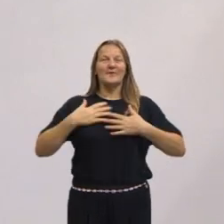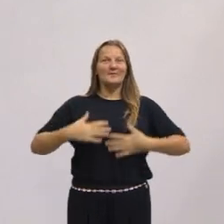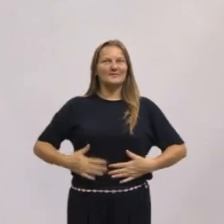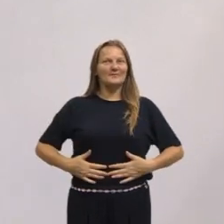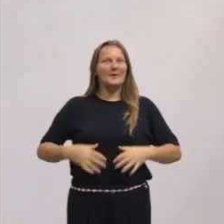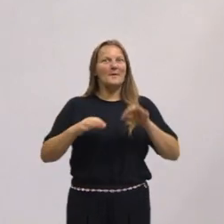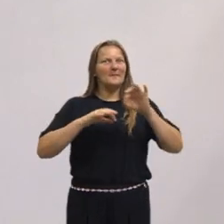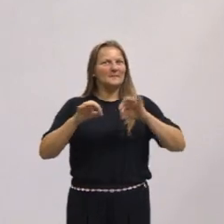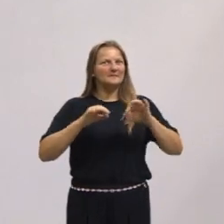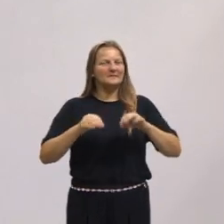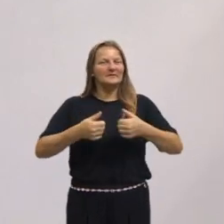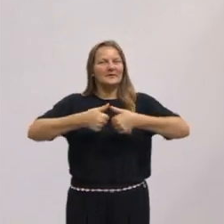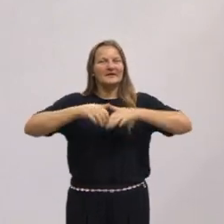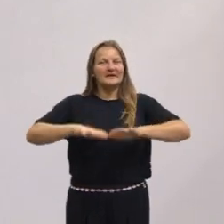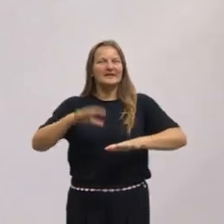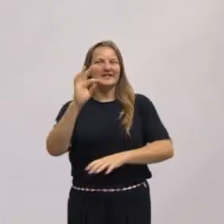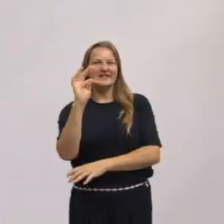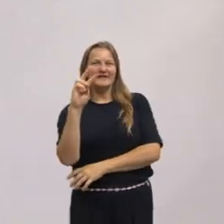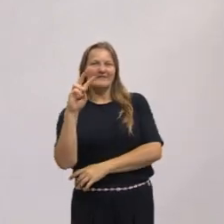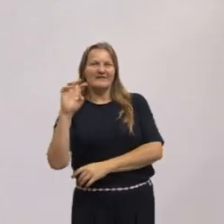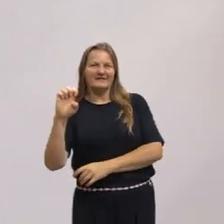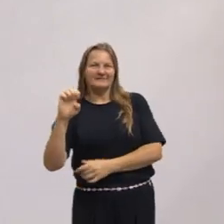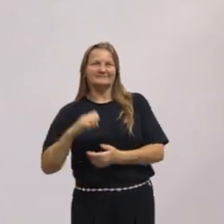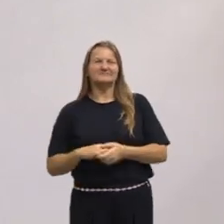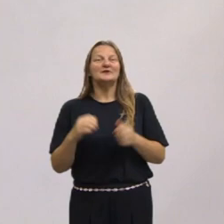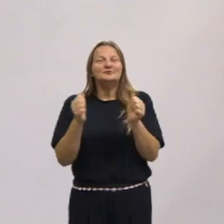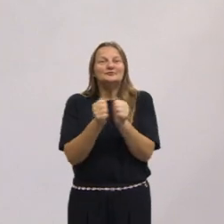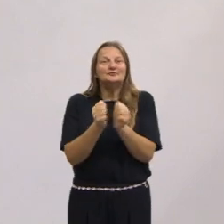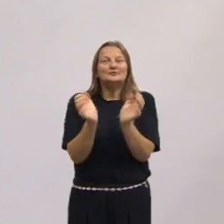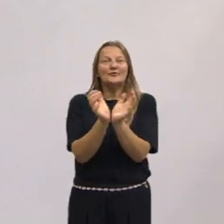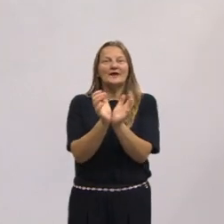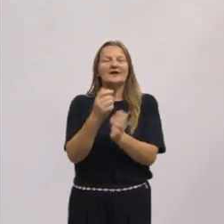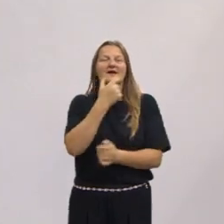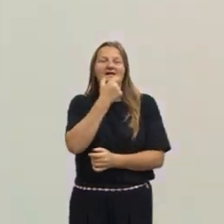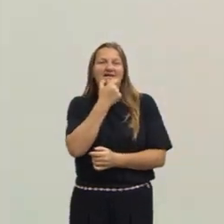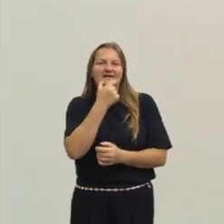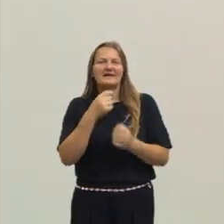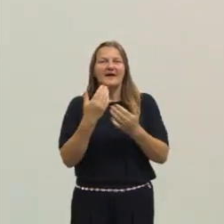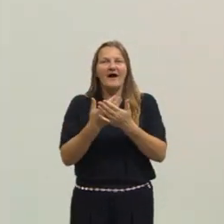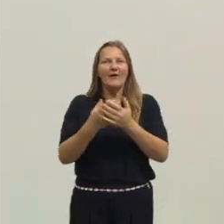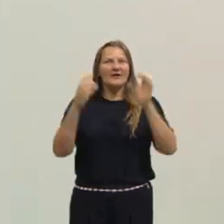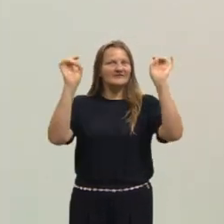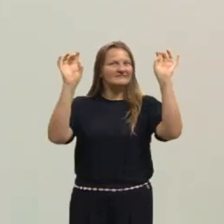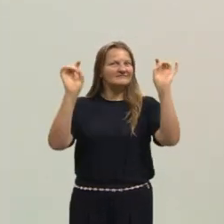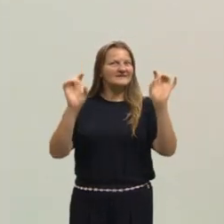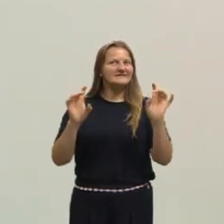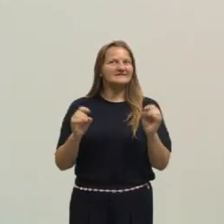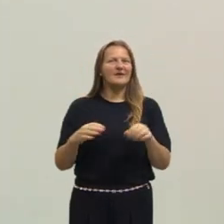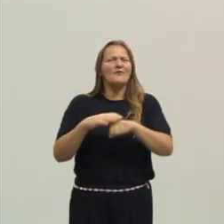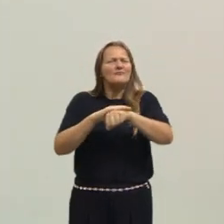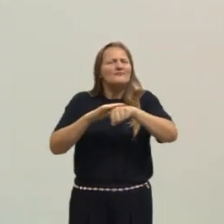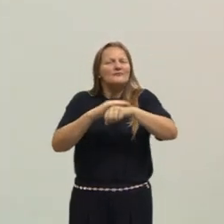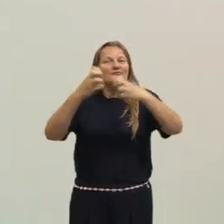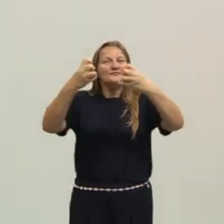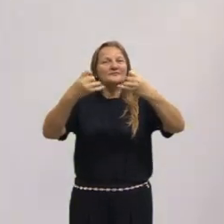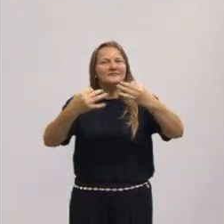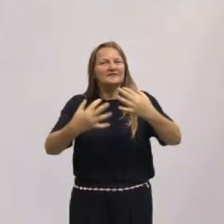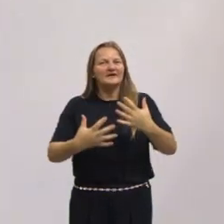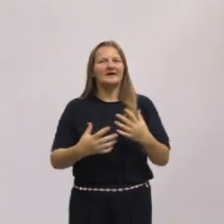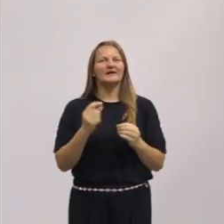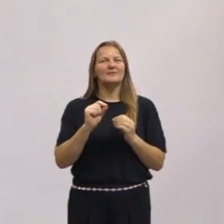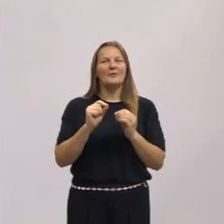do projeto nos estúdios da TV junto com a minha colega de inglês para uma aula muito especial aonde a gente vai comentar